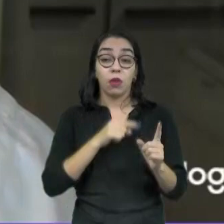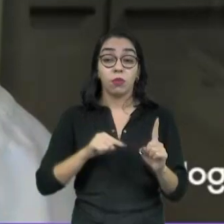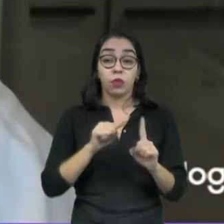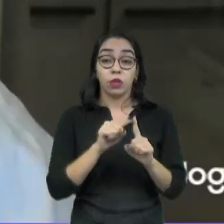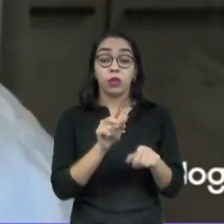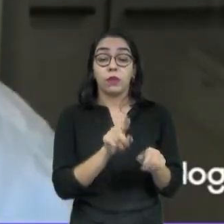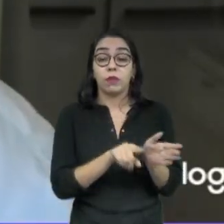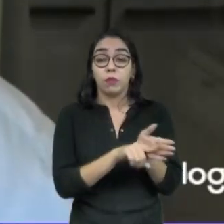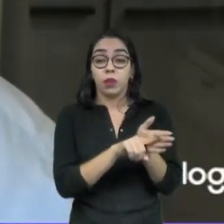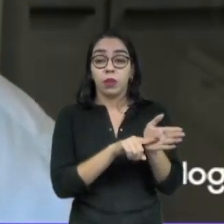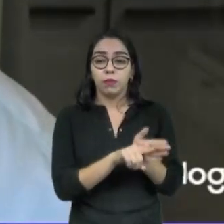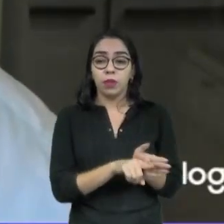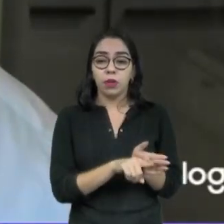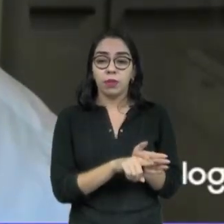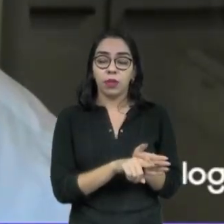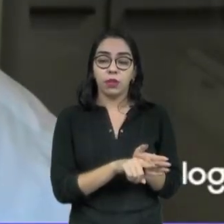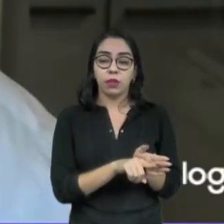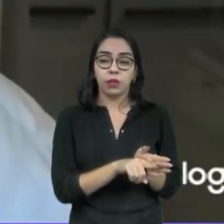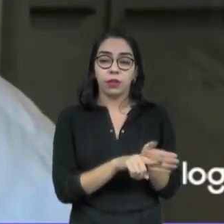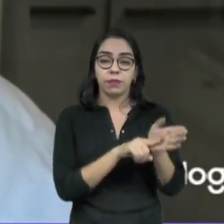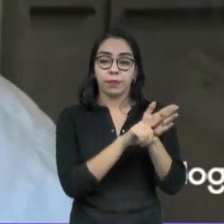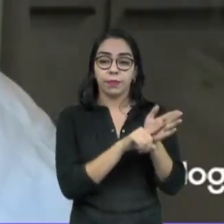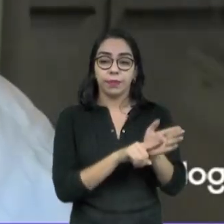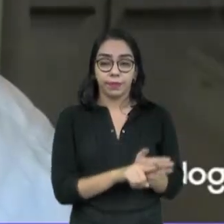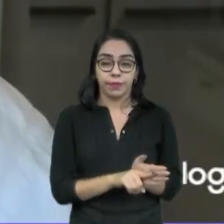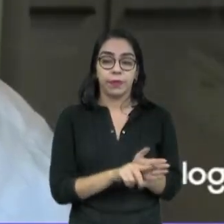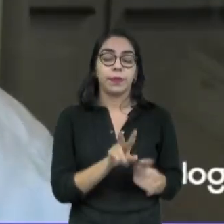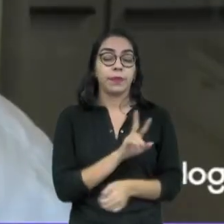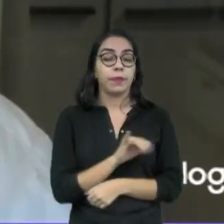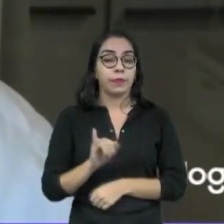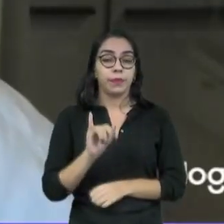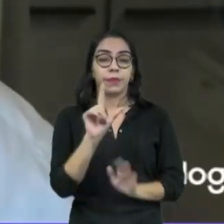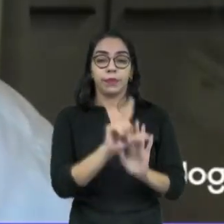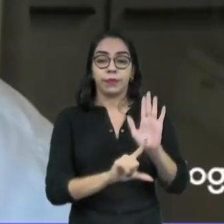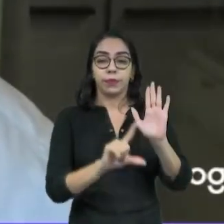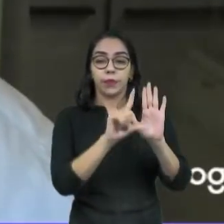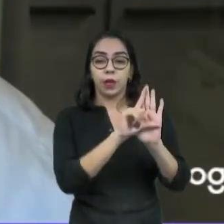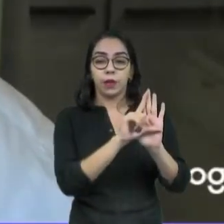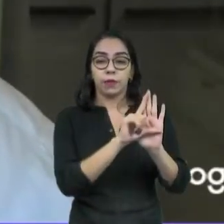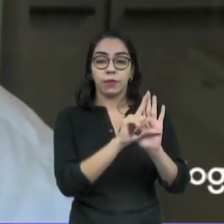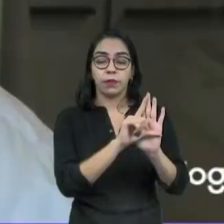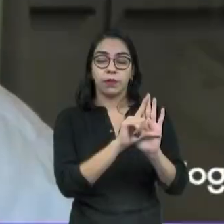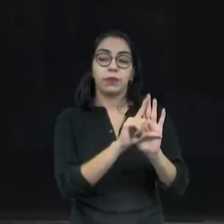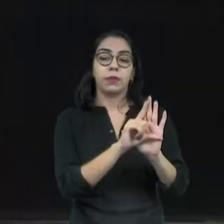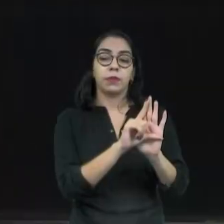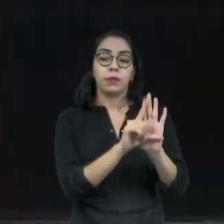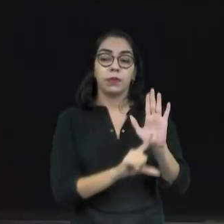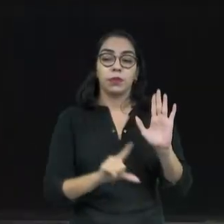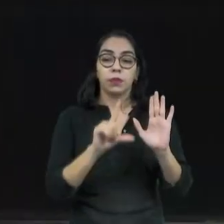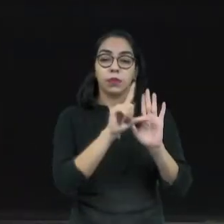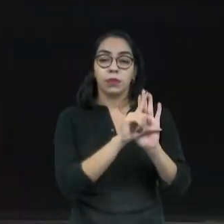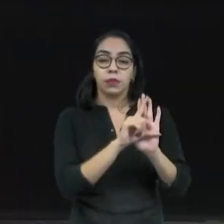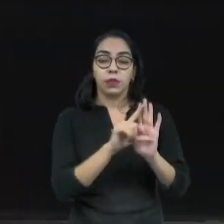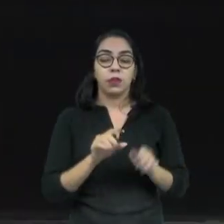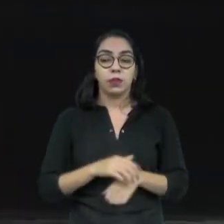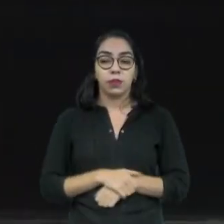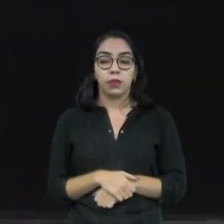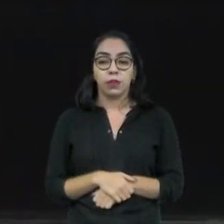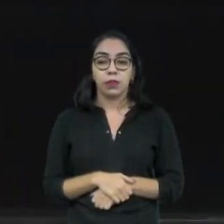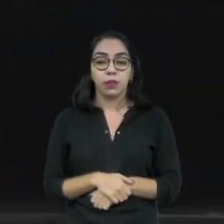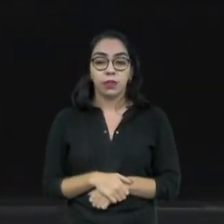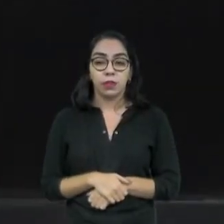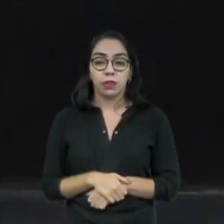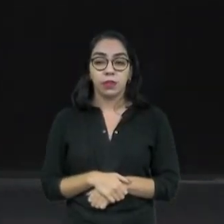também em relação a efetivação das legislações já existentes a união